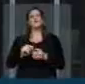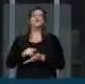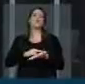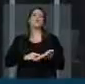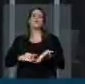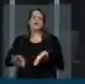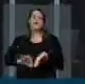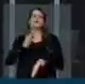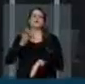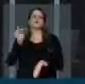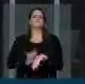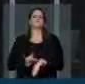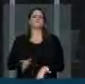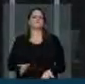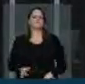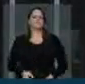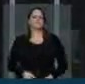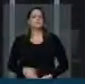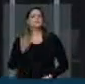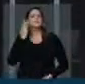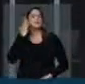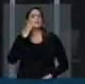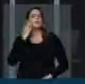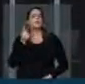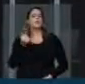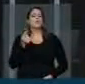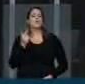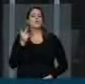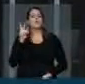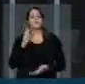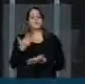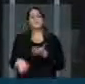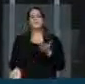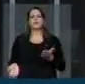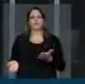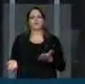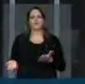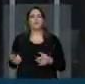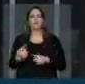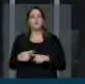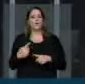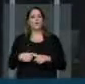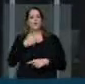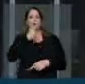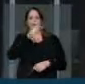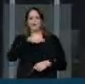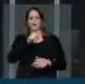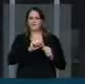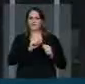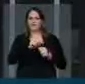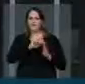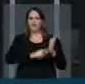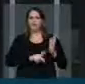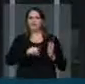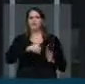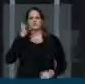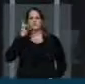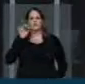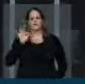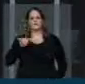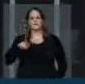assinado para saber quanto houve de perda, porque o relator, inclusive, deputado